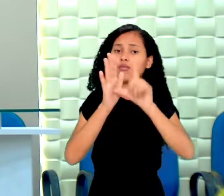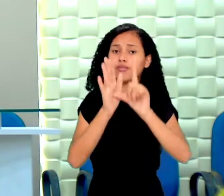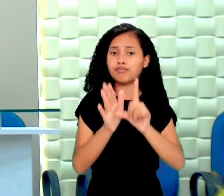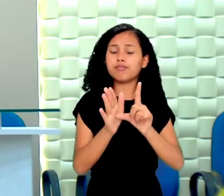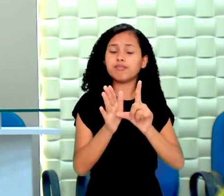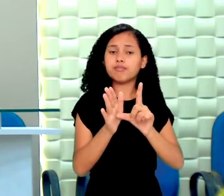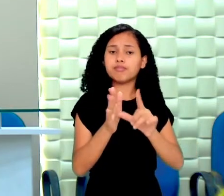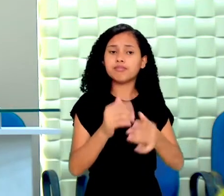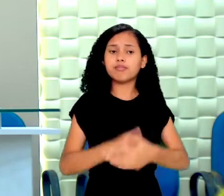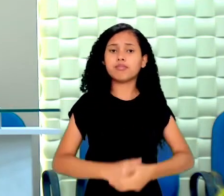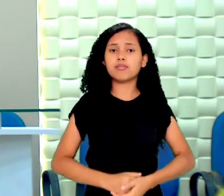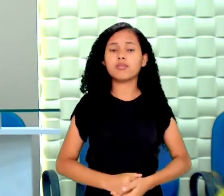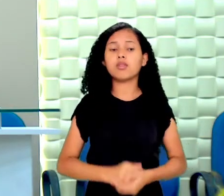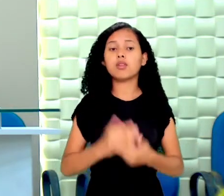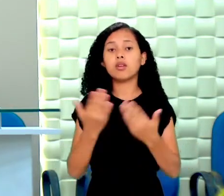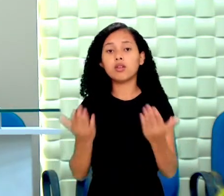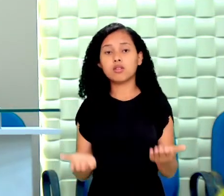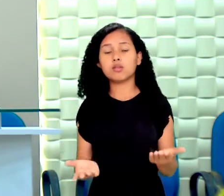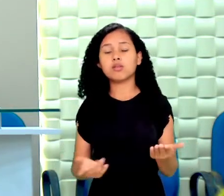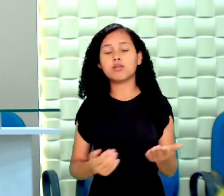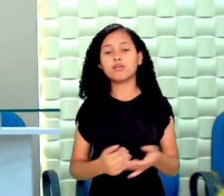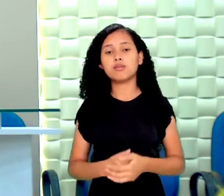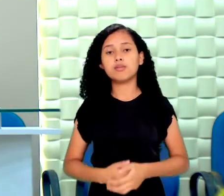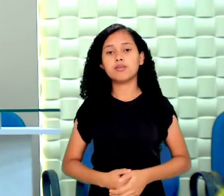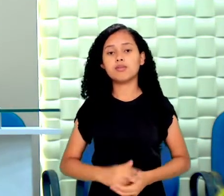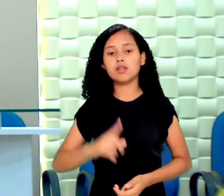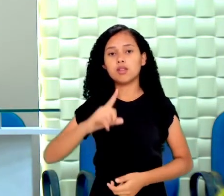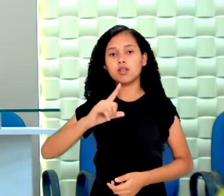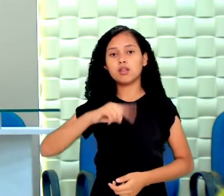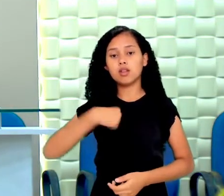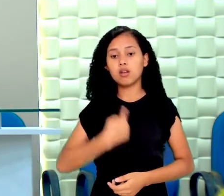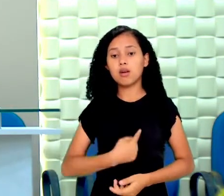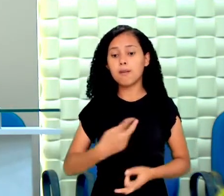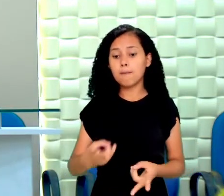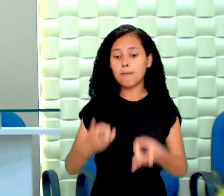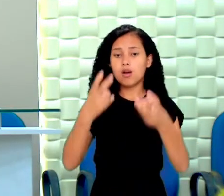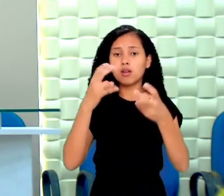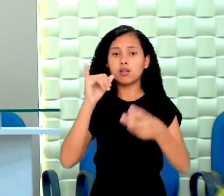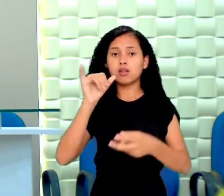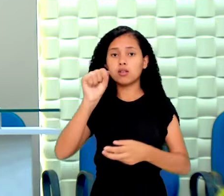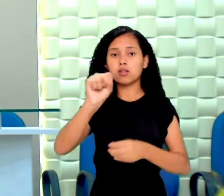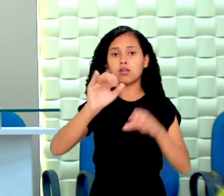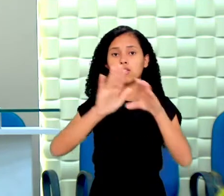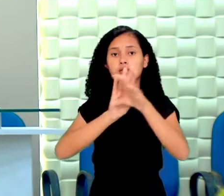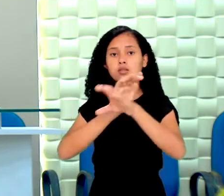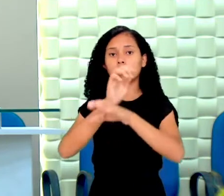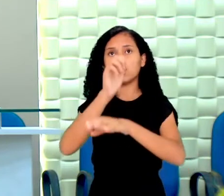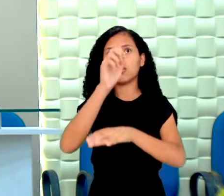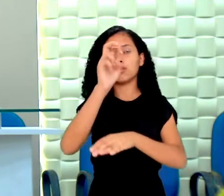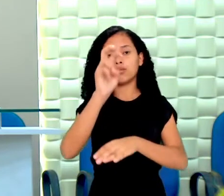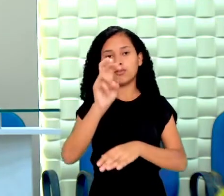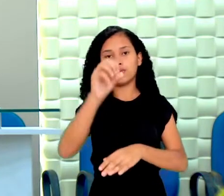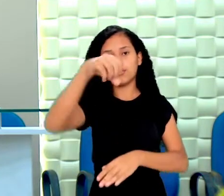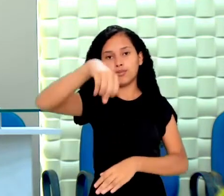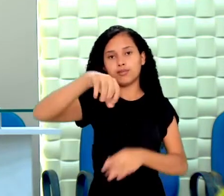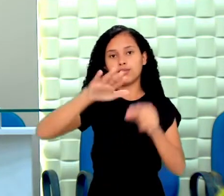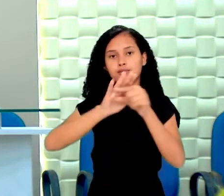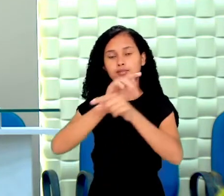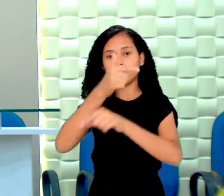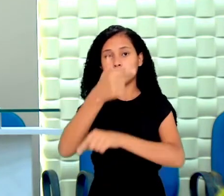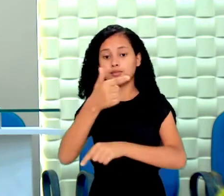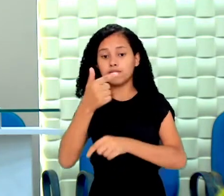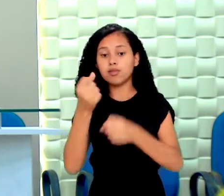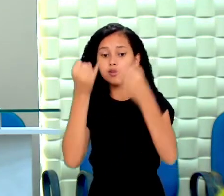nosso Deus. Então, nós vamos ver Isaías 59:2, que vai dizer